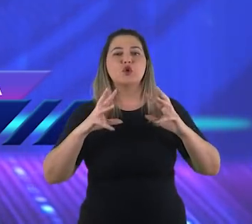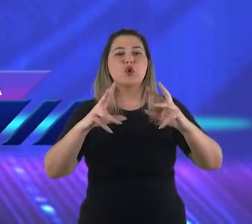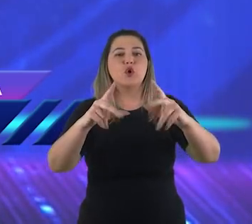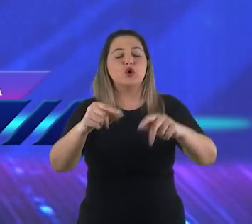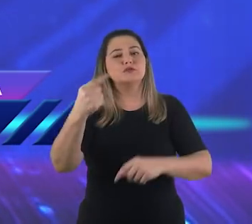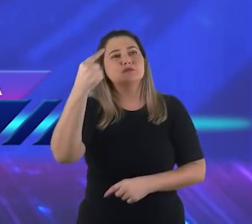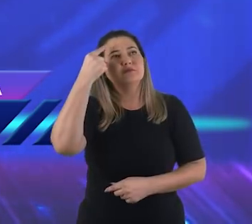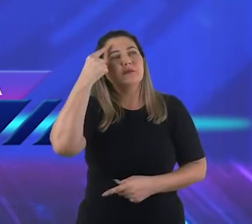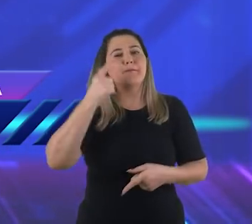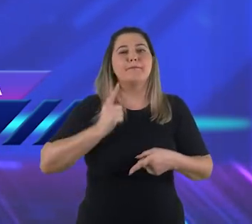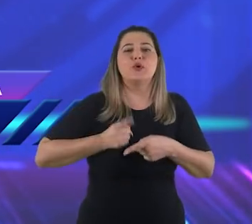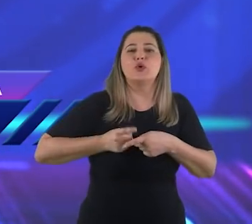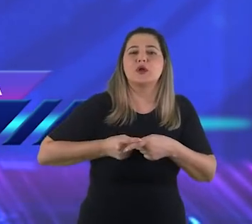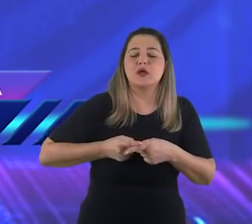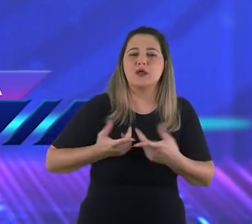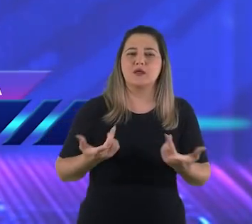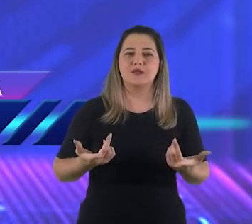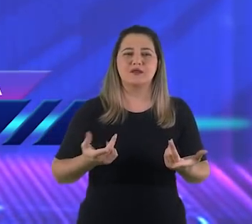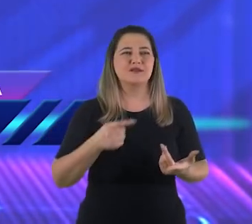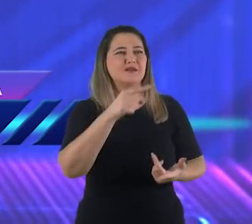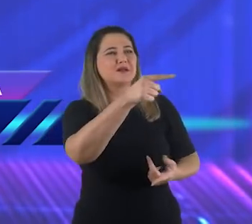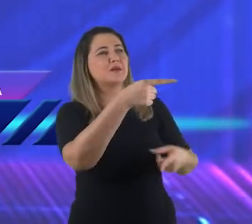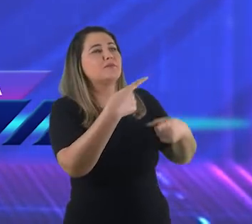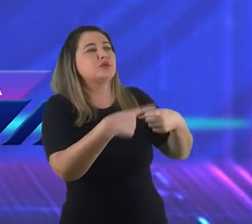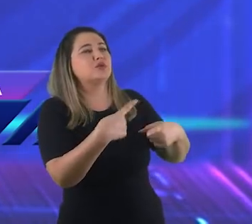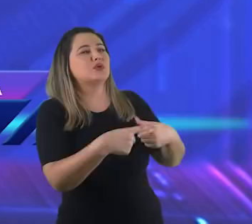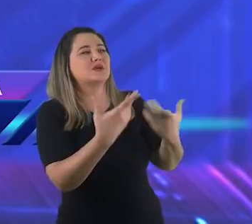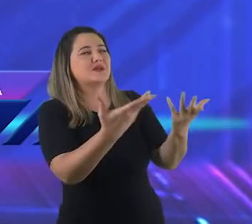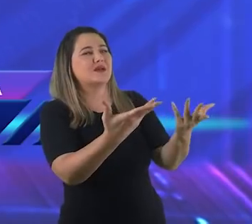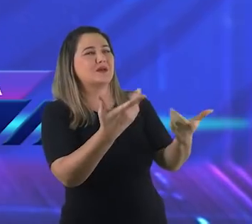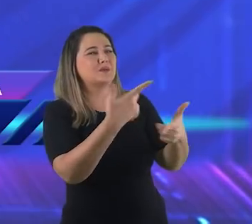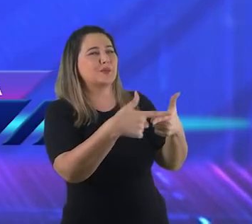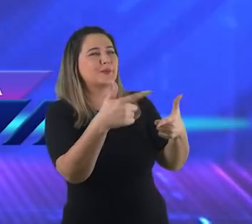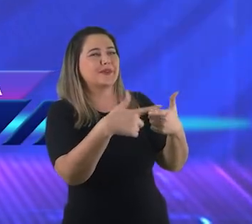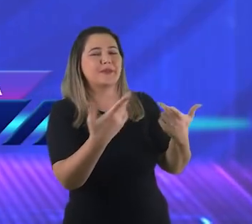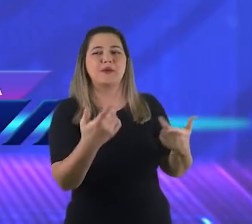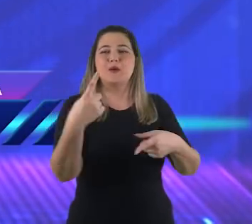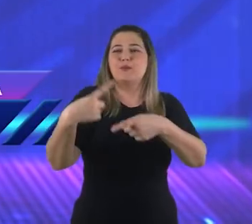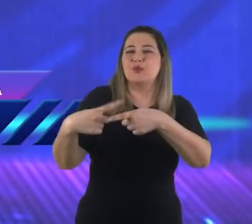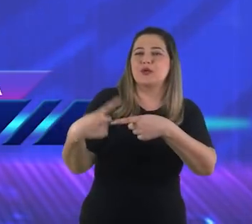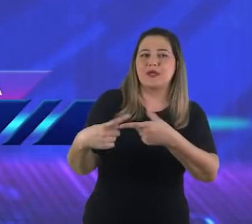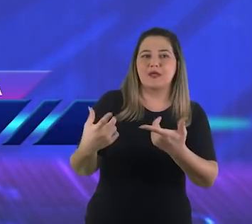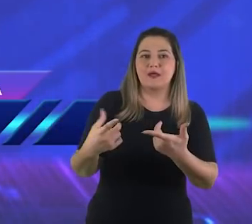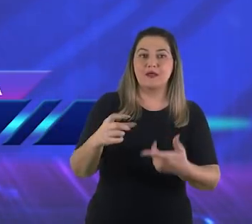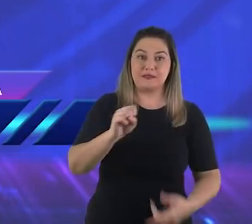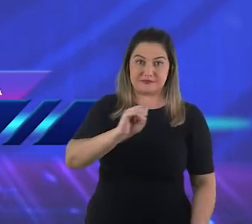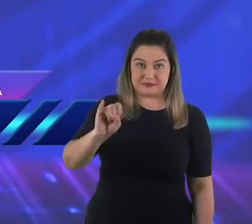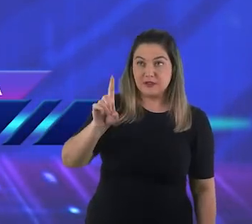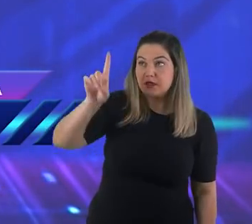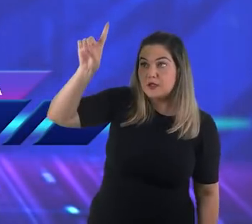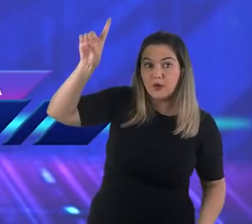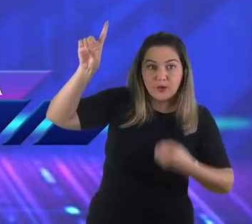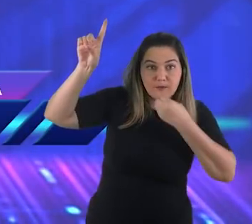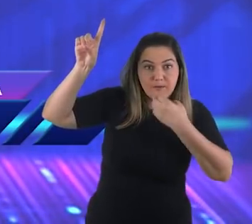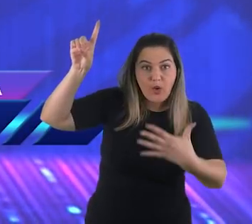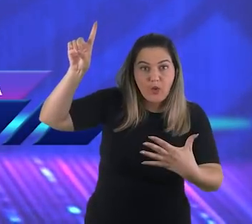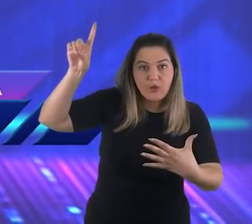pessoas. Por quê? Por que tudo isso? Se Deus é bom, Porque existe o mal.